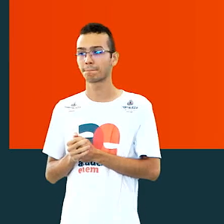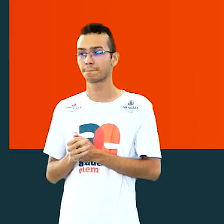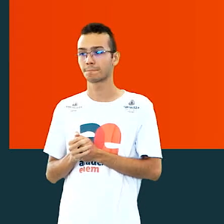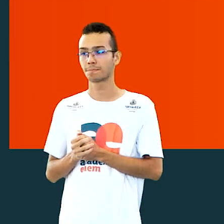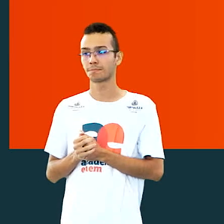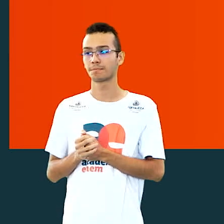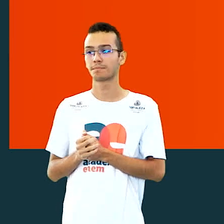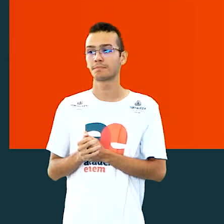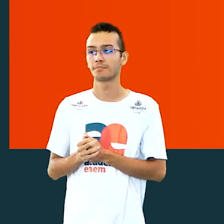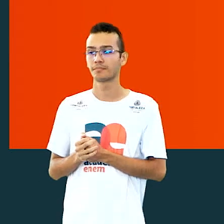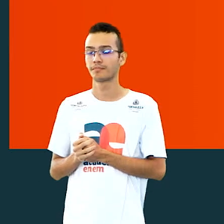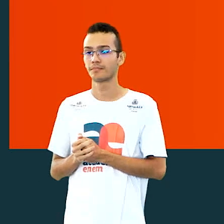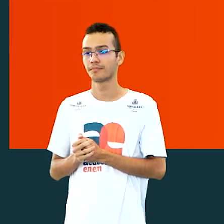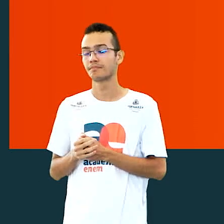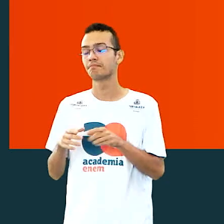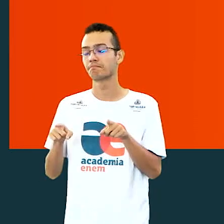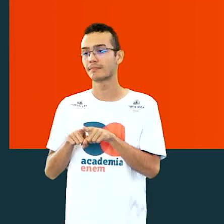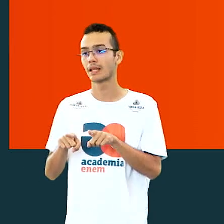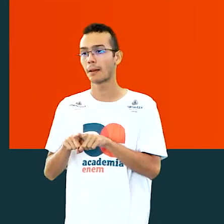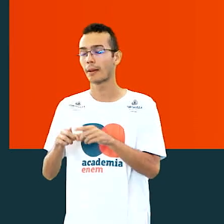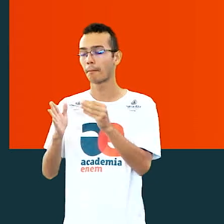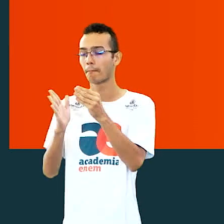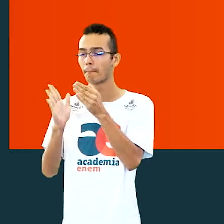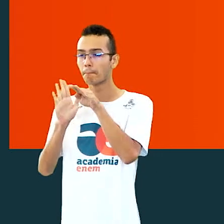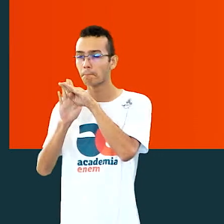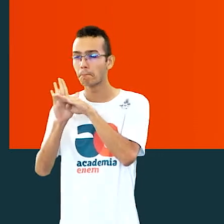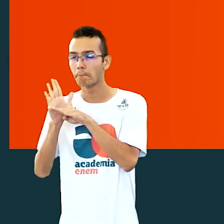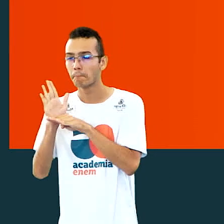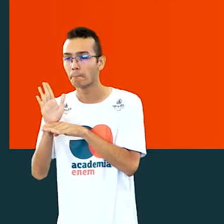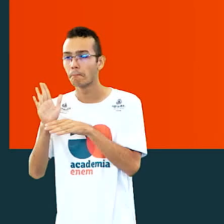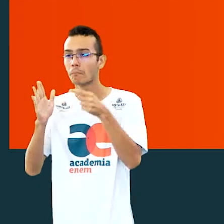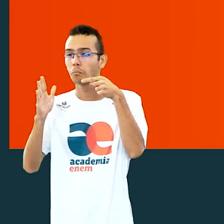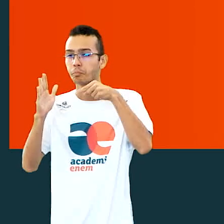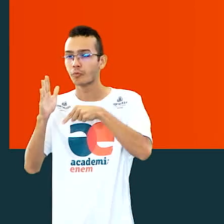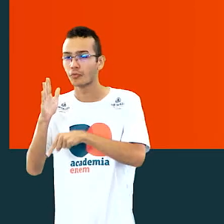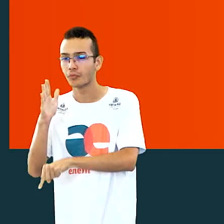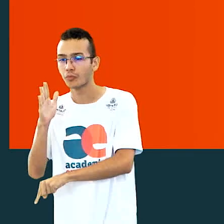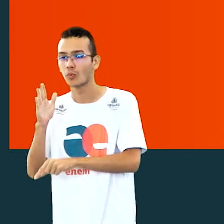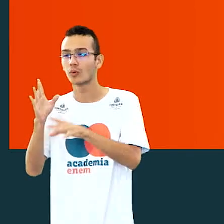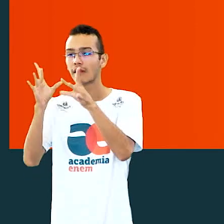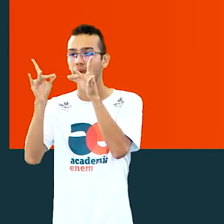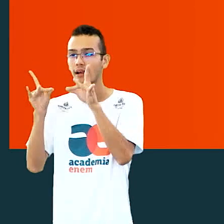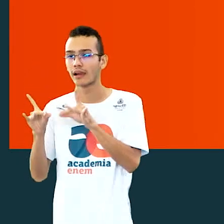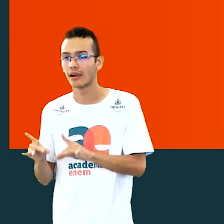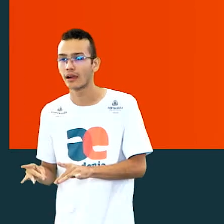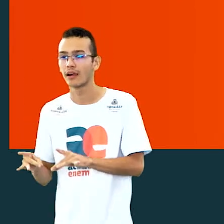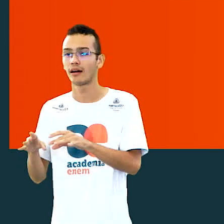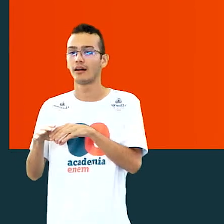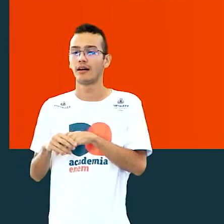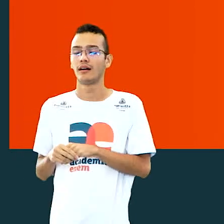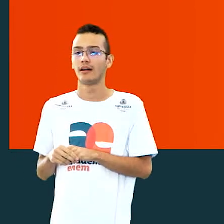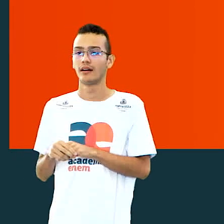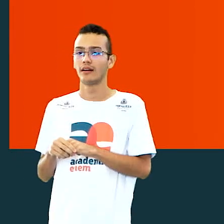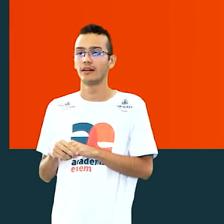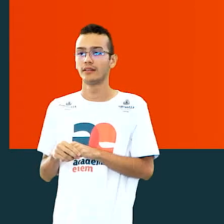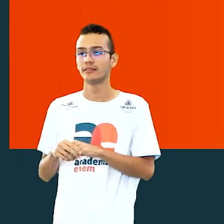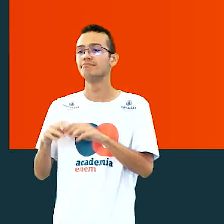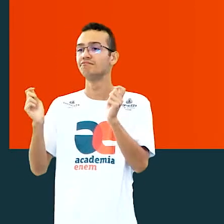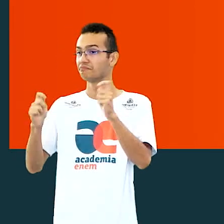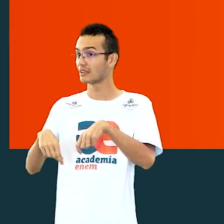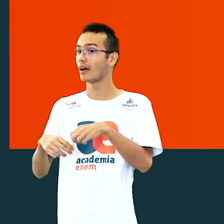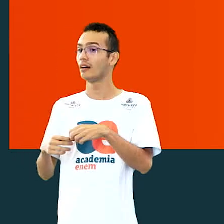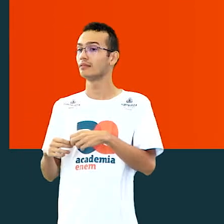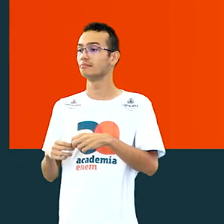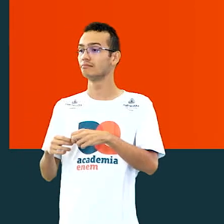Que precisam ser realmente aprofundados e detalhados para que nós possamos acertar essas questões